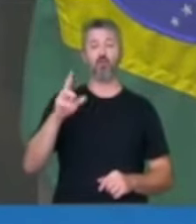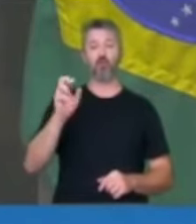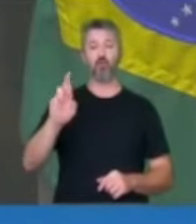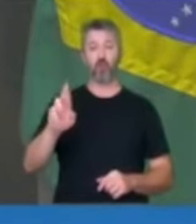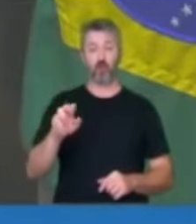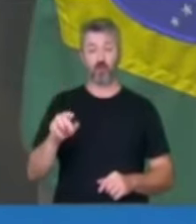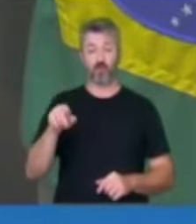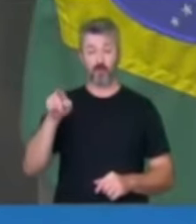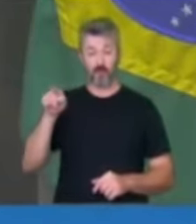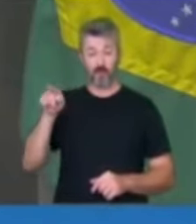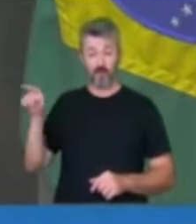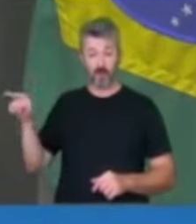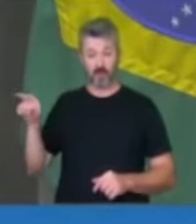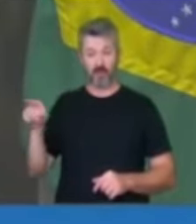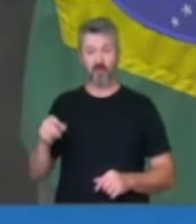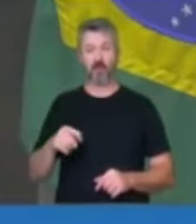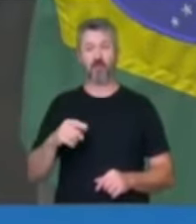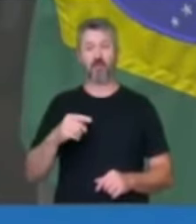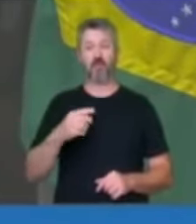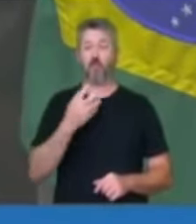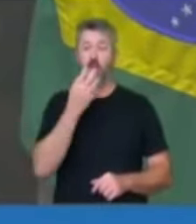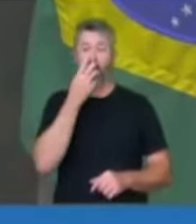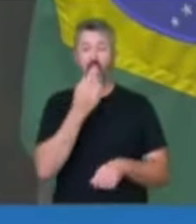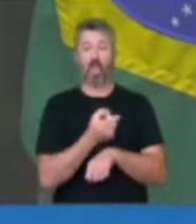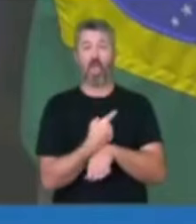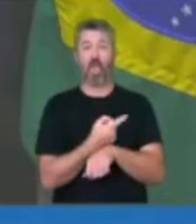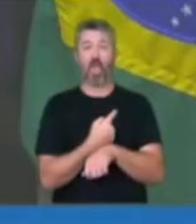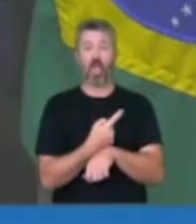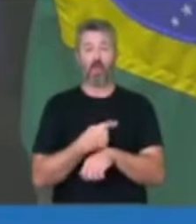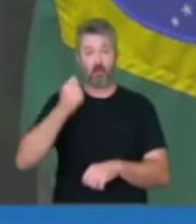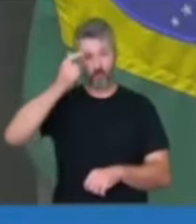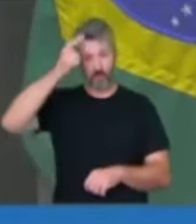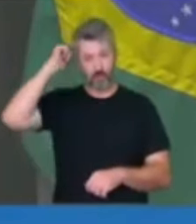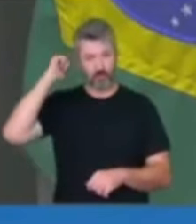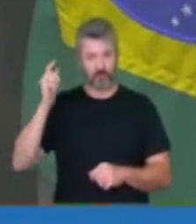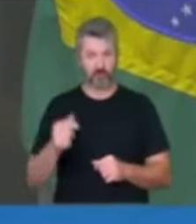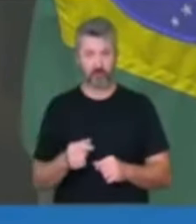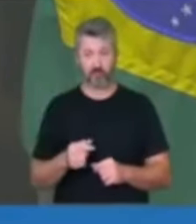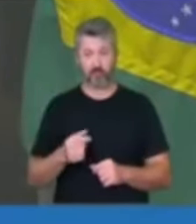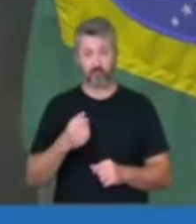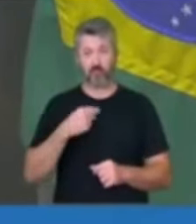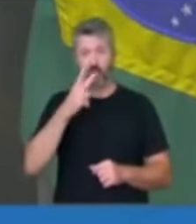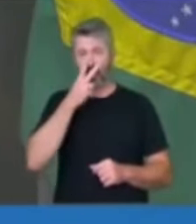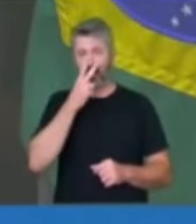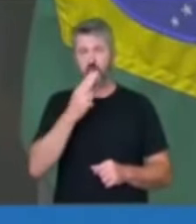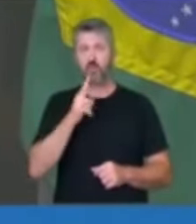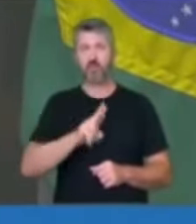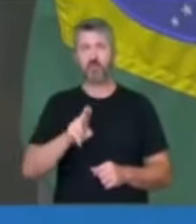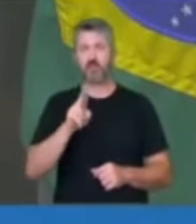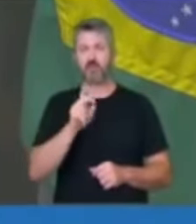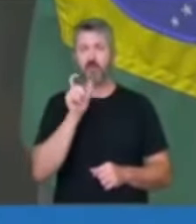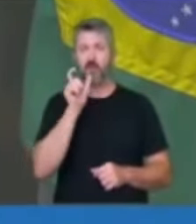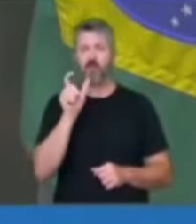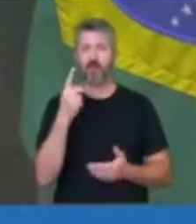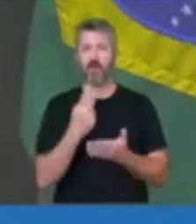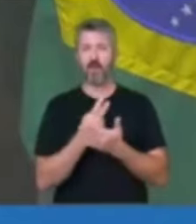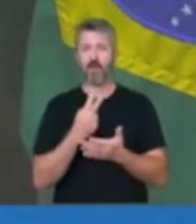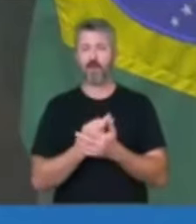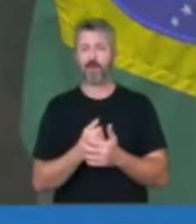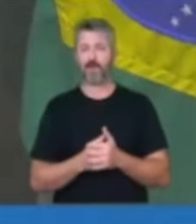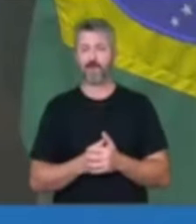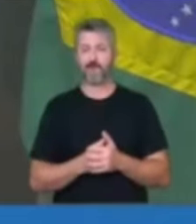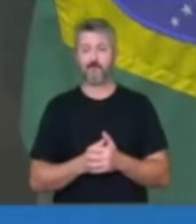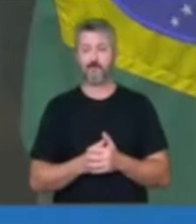sim um verdadeiro cachorrinho de Alexandre de Moraes talvez eu utilize aqui o argumento errado o adjetivo errado porque